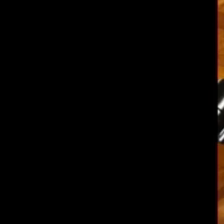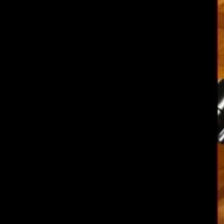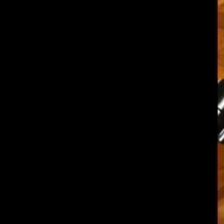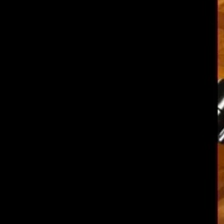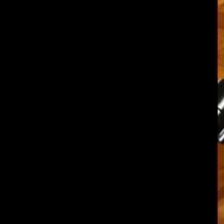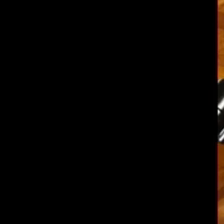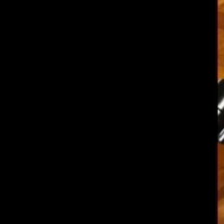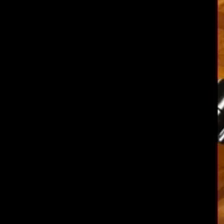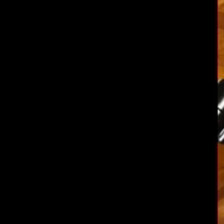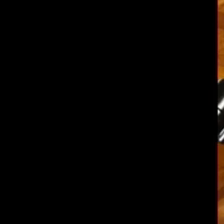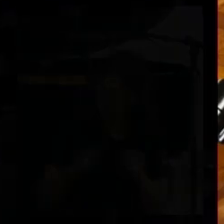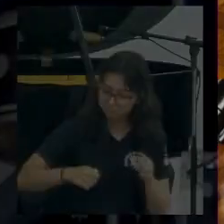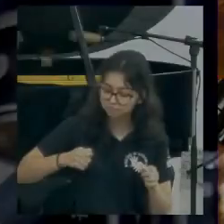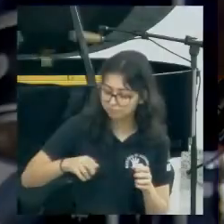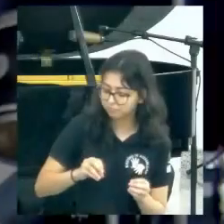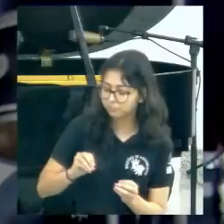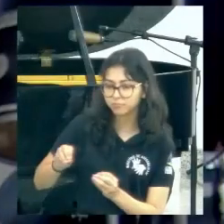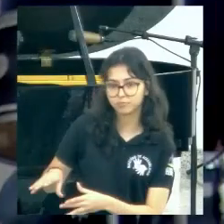Logo foi deixada de lado.